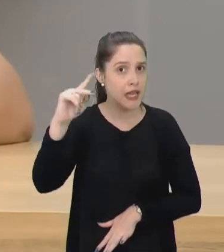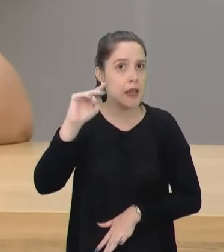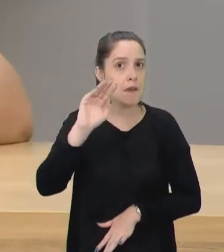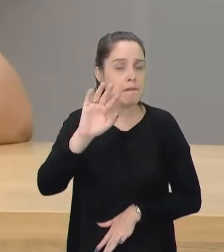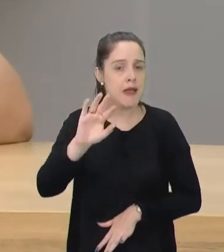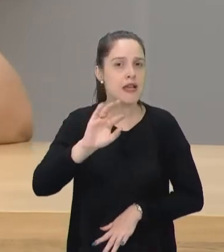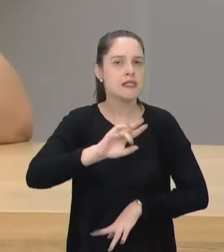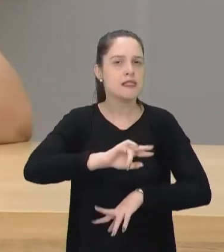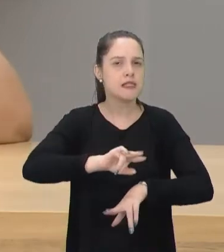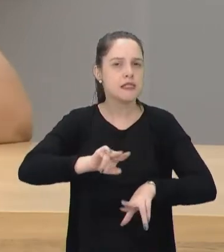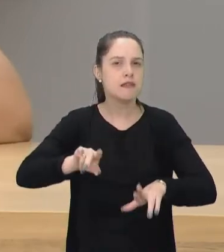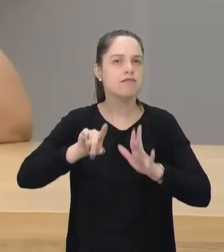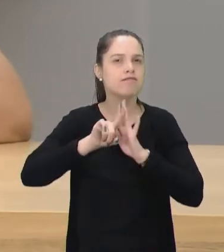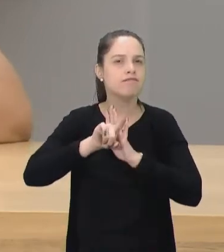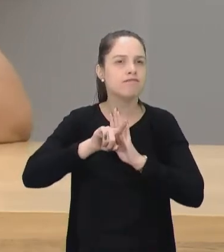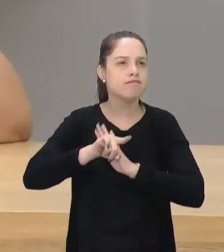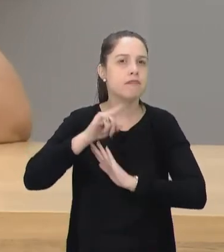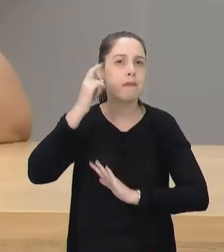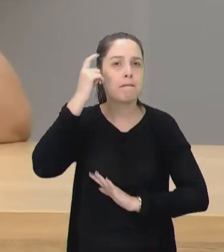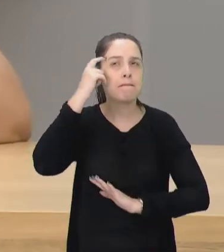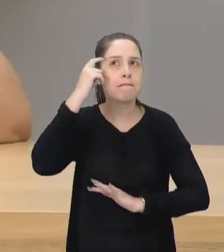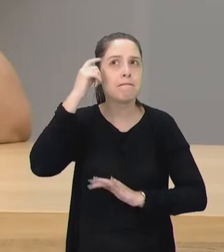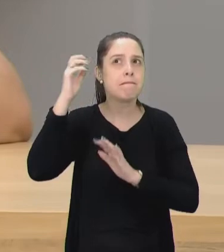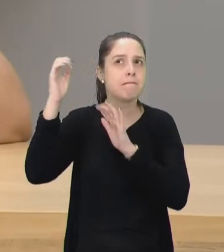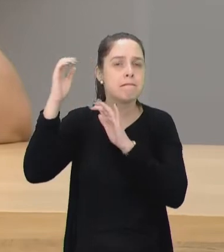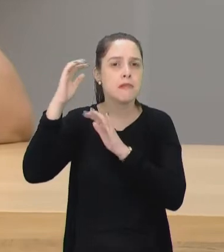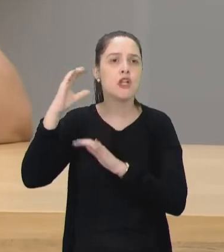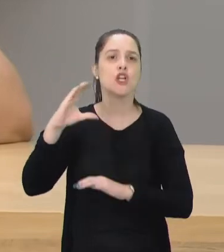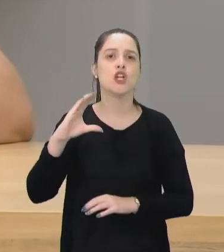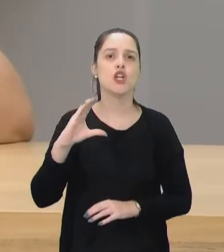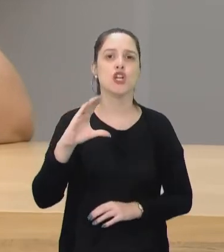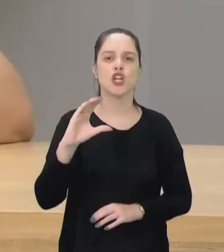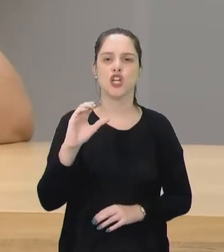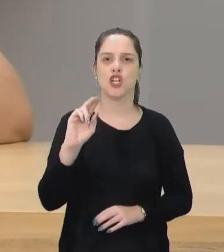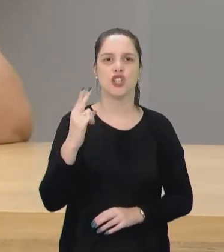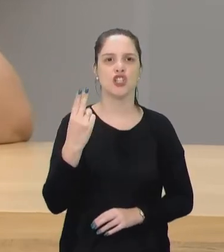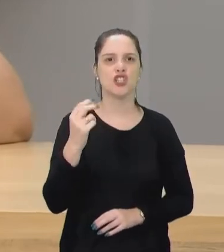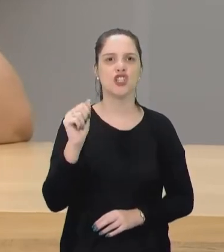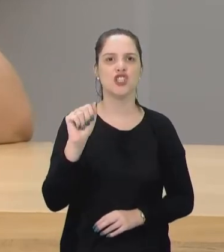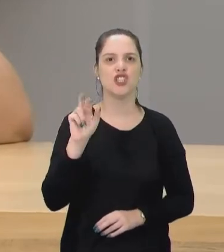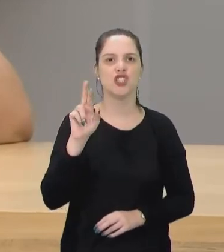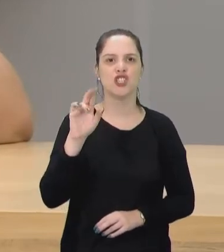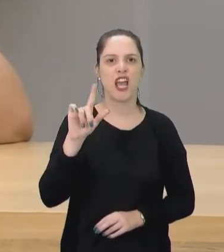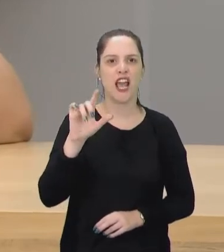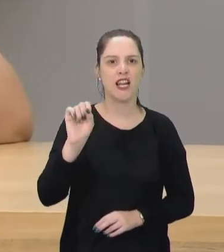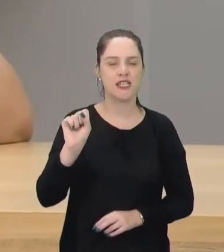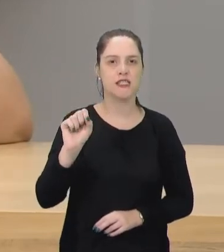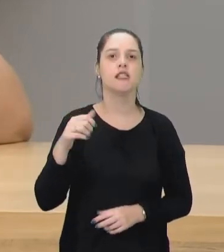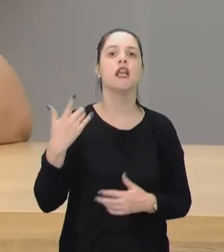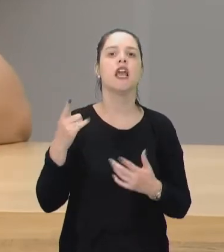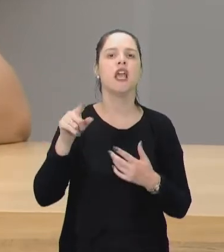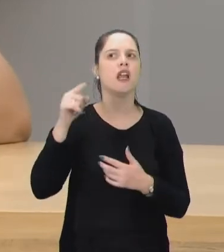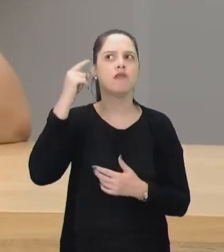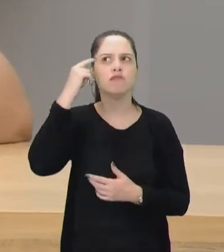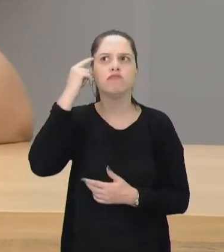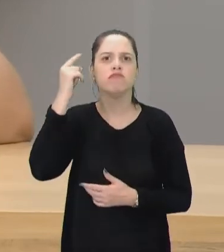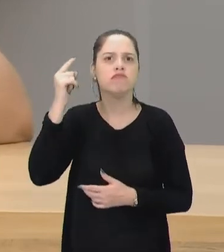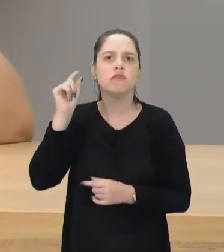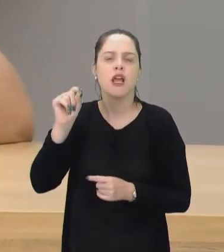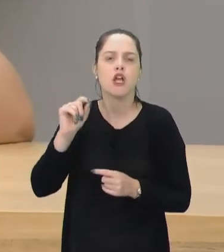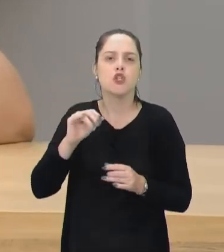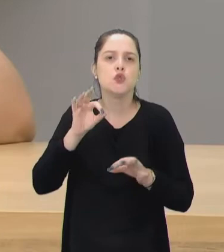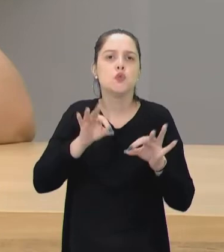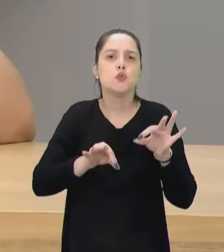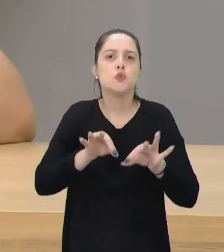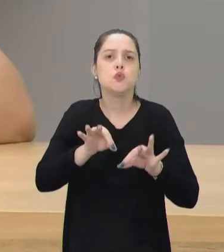várias pesquisas, ele usou o pensamento de Charles Darwin, que falava sobre a evolução das espécies, para